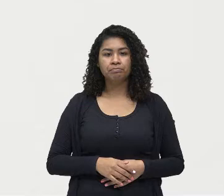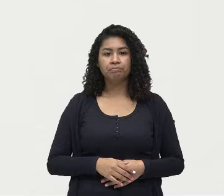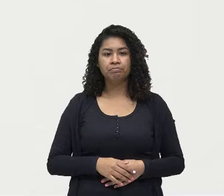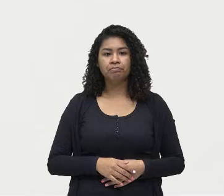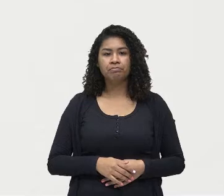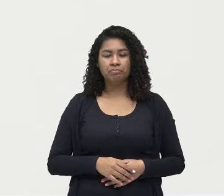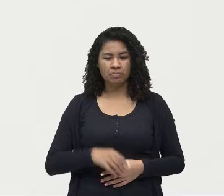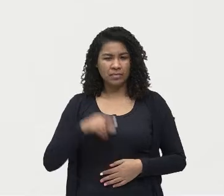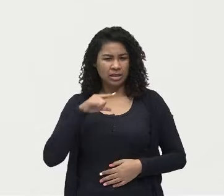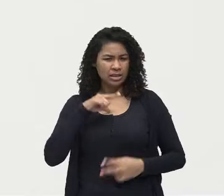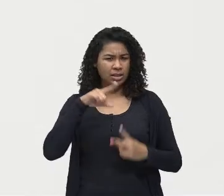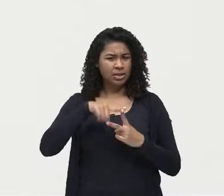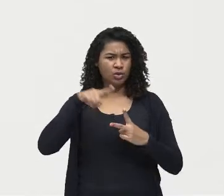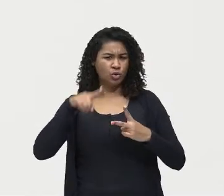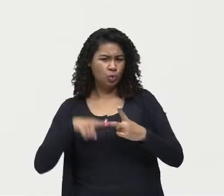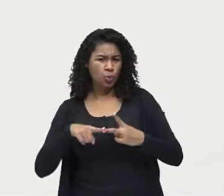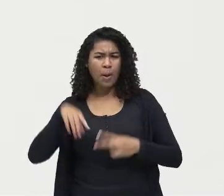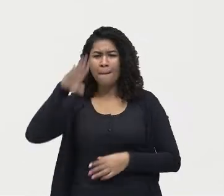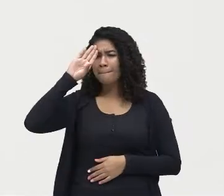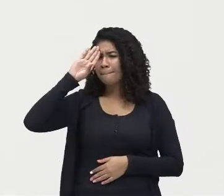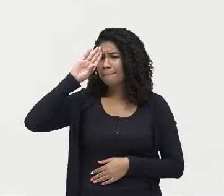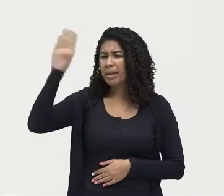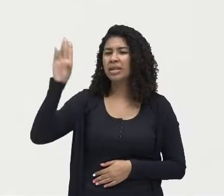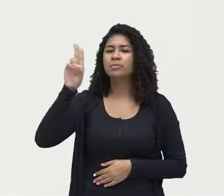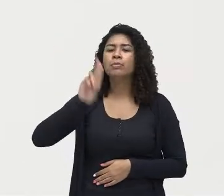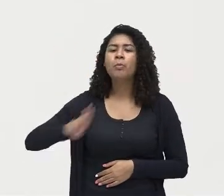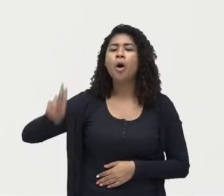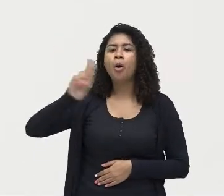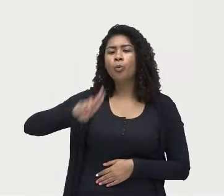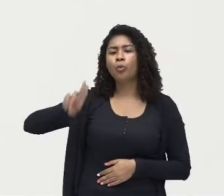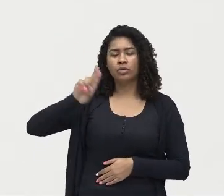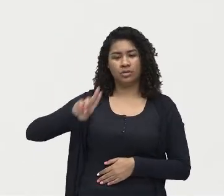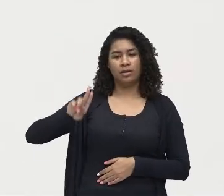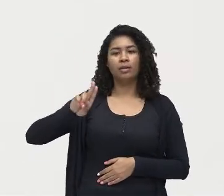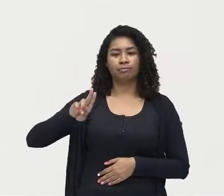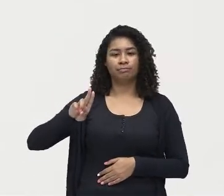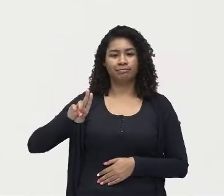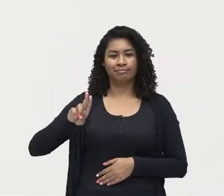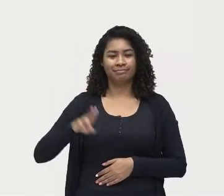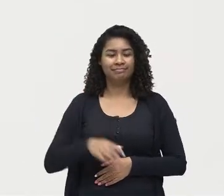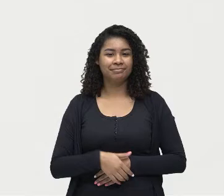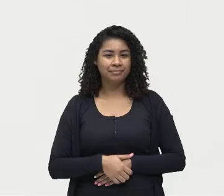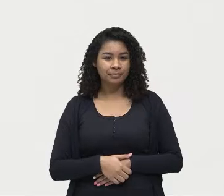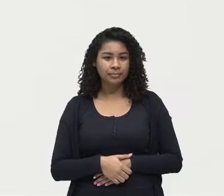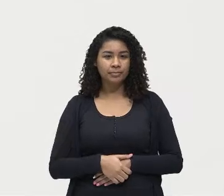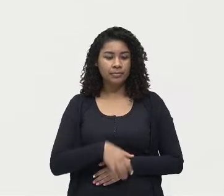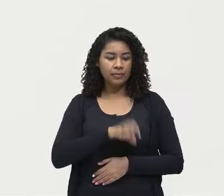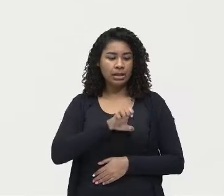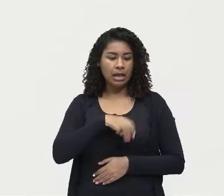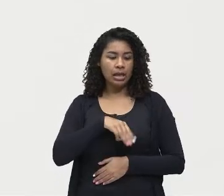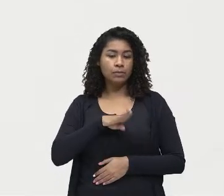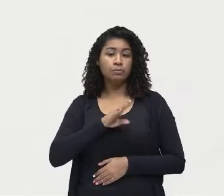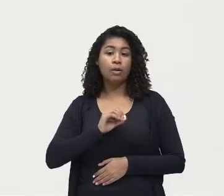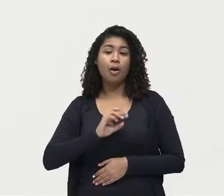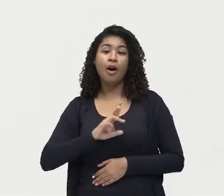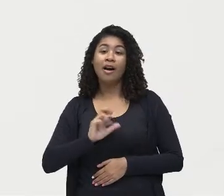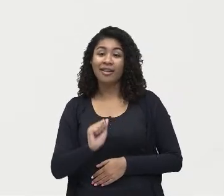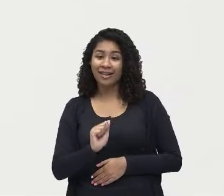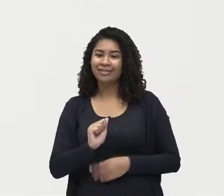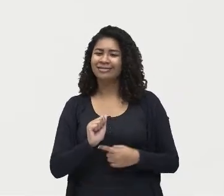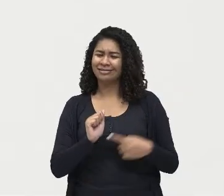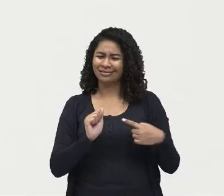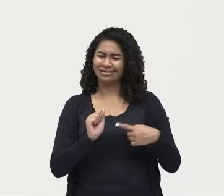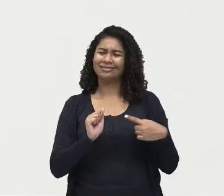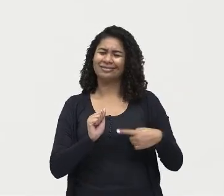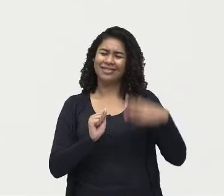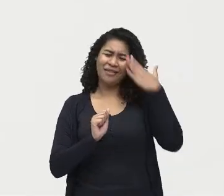tem duas delas ou melhor, que são mais comuns aí no nosso dia a dia. O embora, por exemplo, é muito